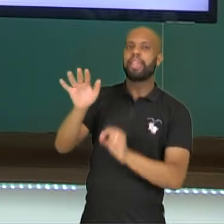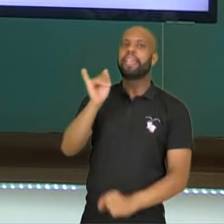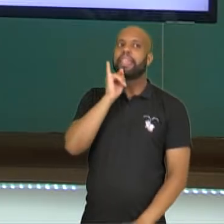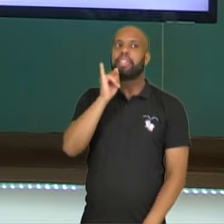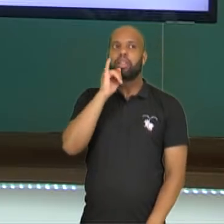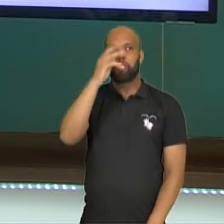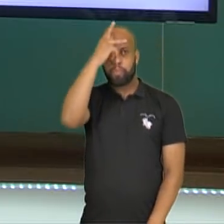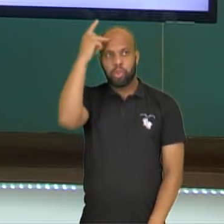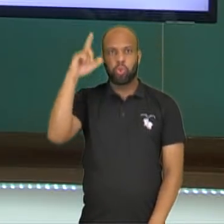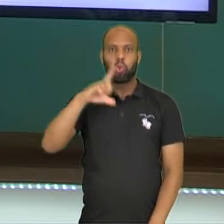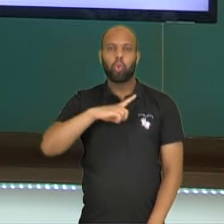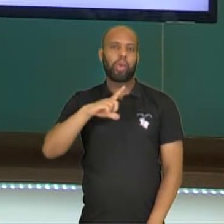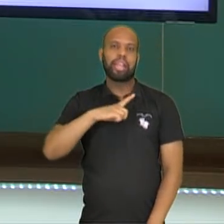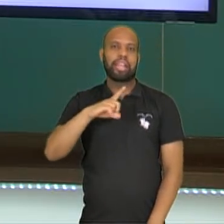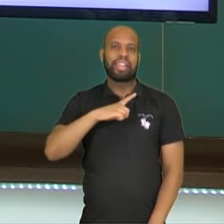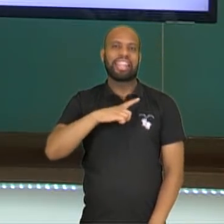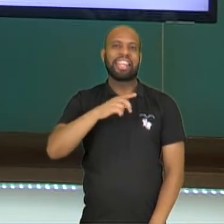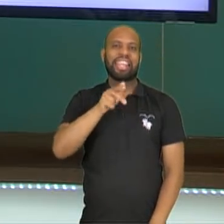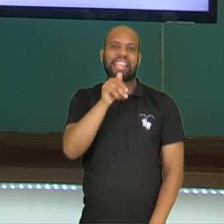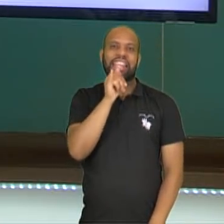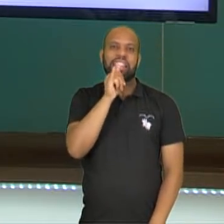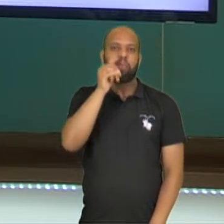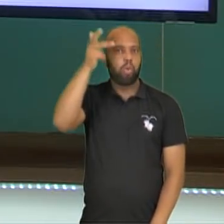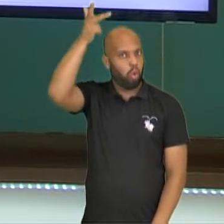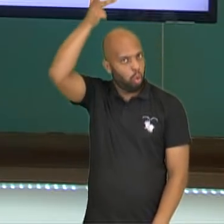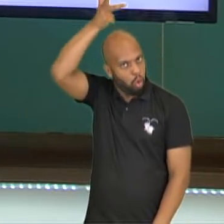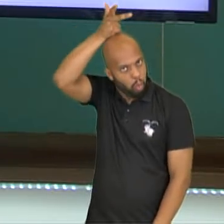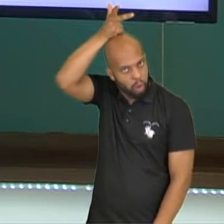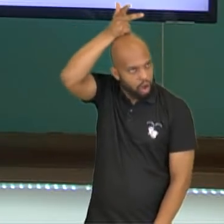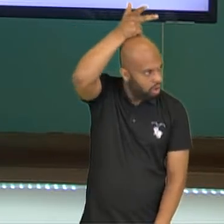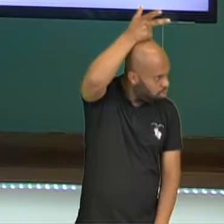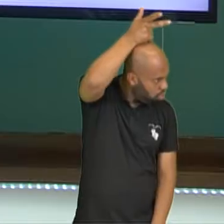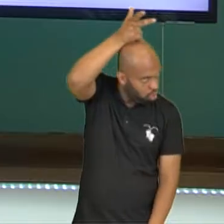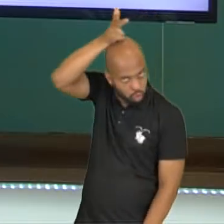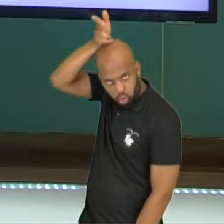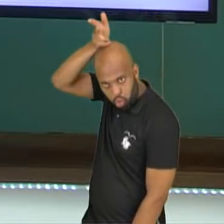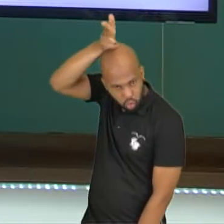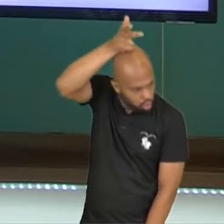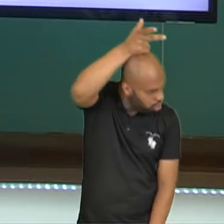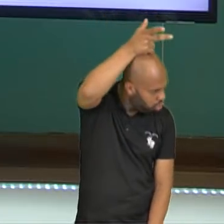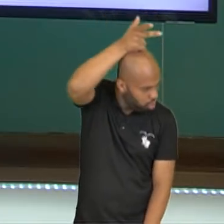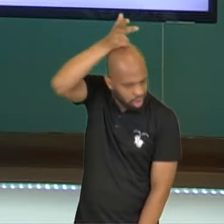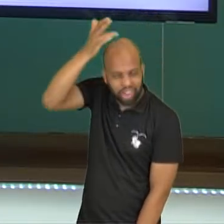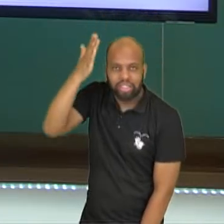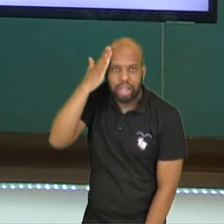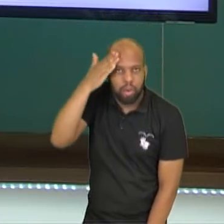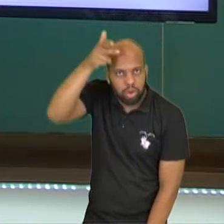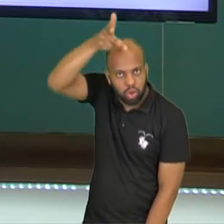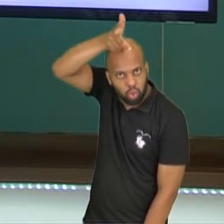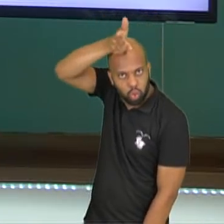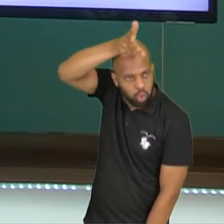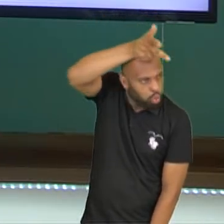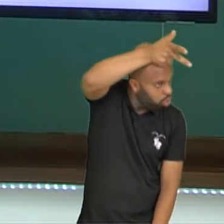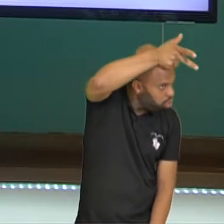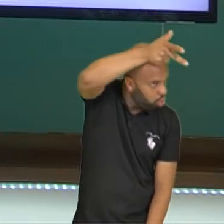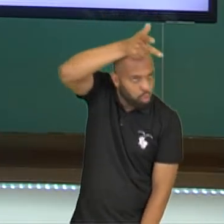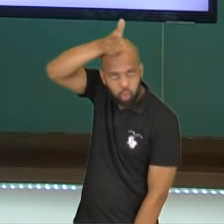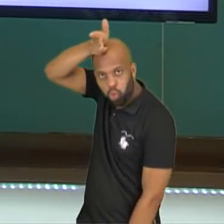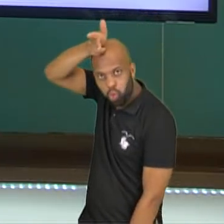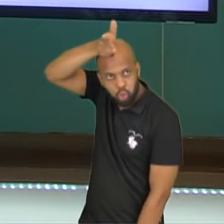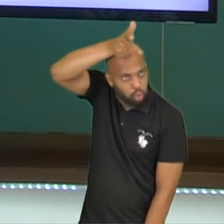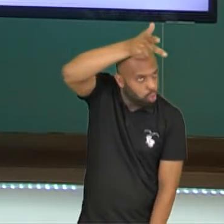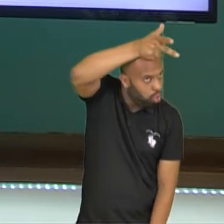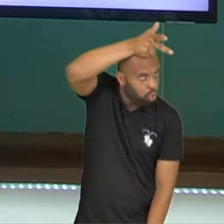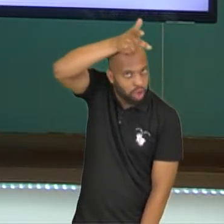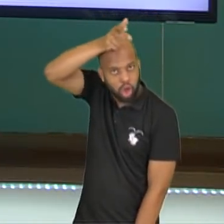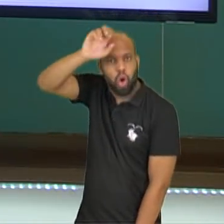câmera na cabeça, um motociclista e tudo mais, né? Ou uma câmera, por exemplo, que está, né, mais próximo a... Então, uma câmera, por exemplo, tivesse um